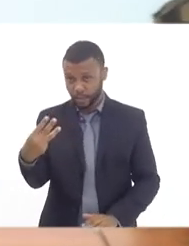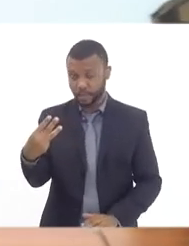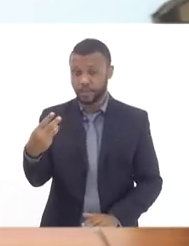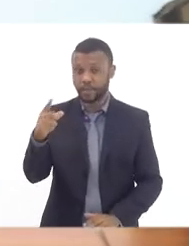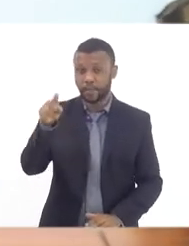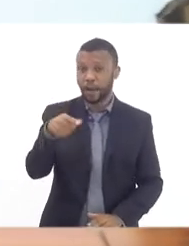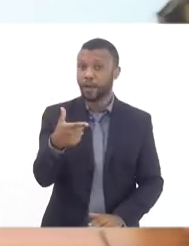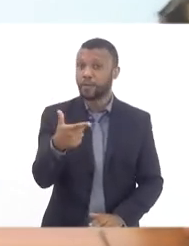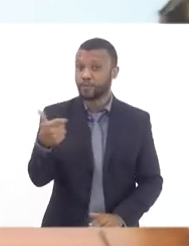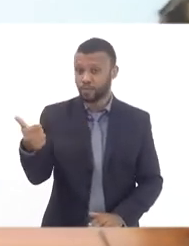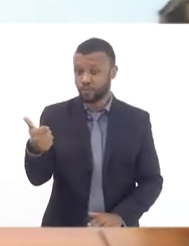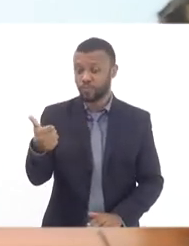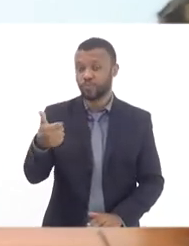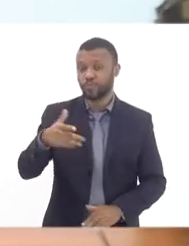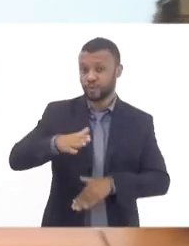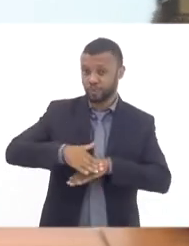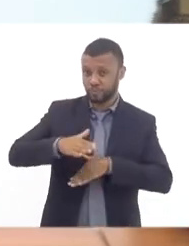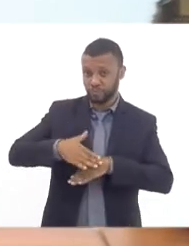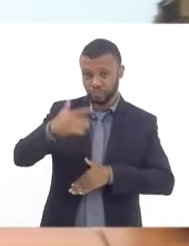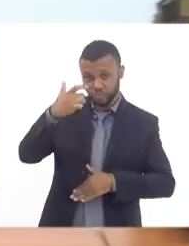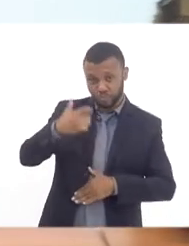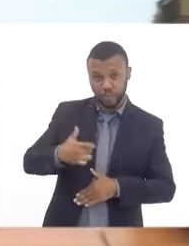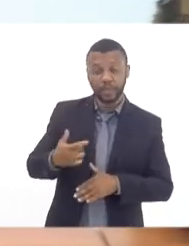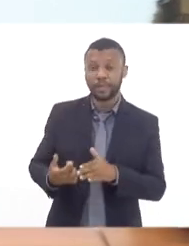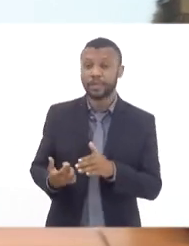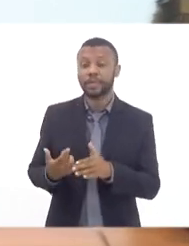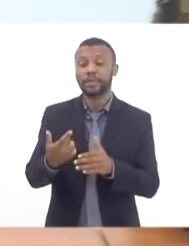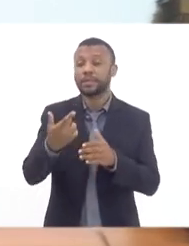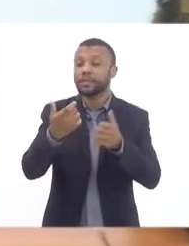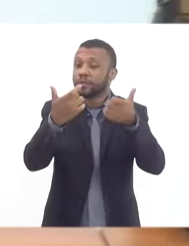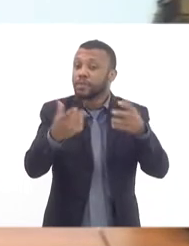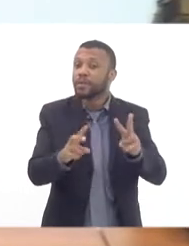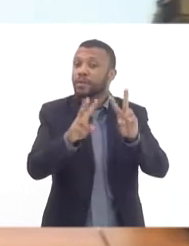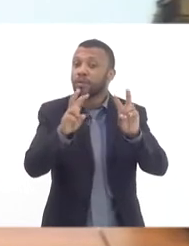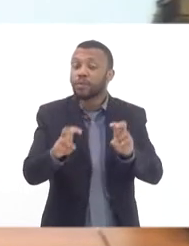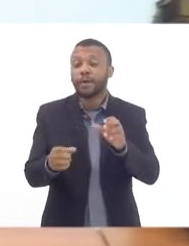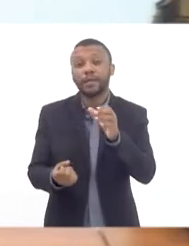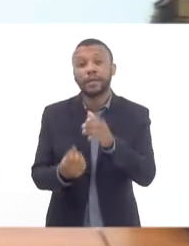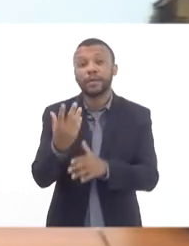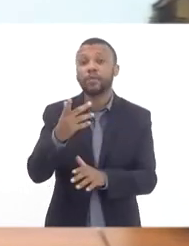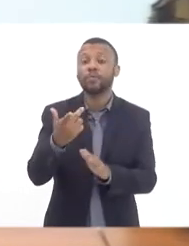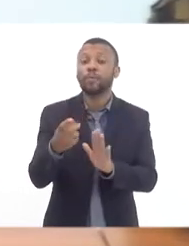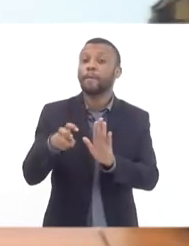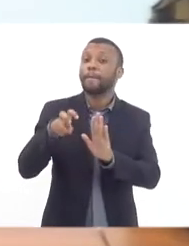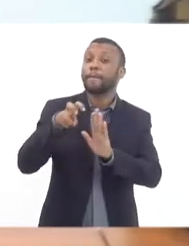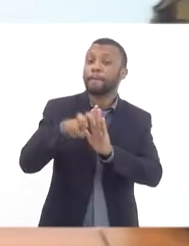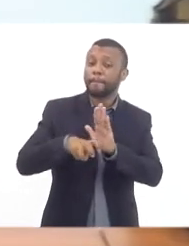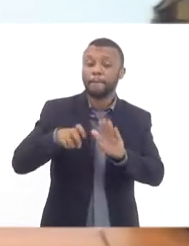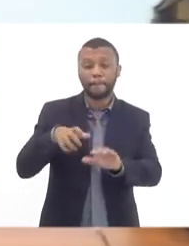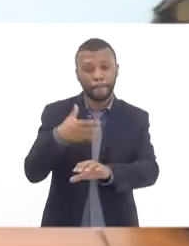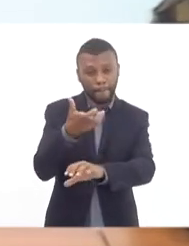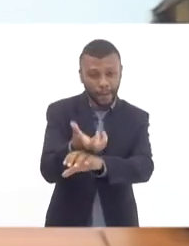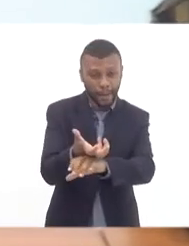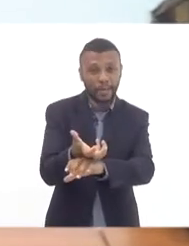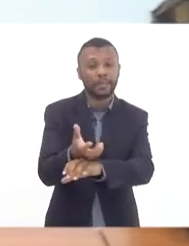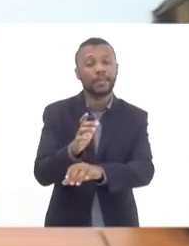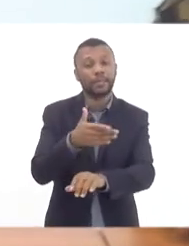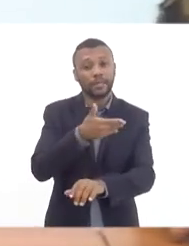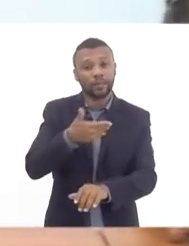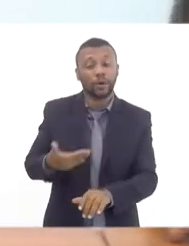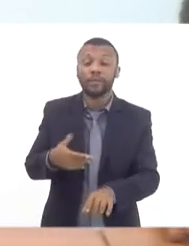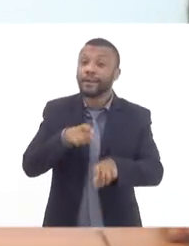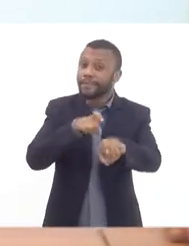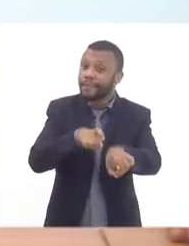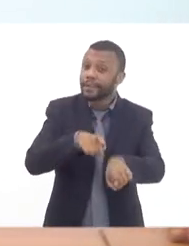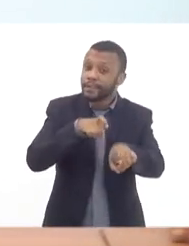autoria, que dispõe sobre a criação do Parque Estadual Fazenda Colubandê, no município de São Gonçalo, no estado